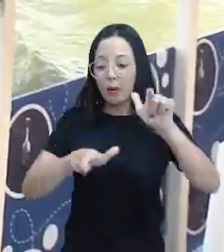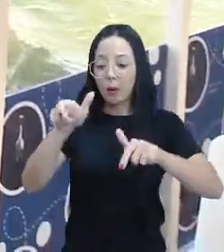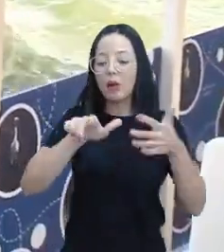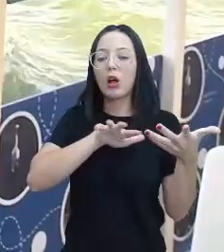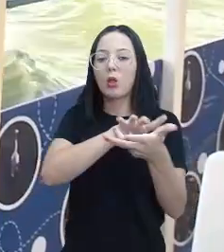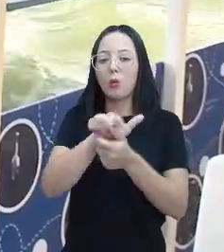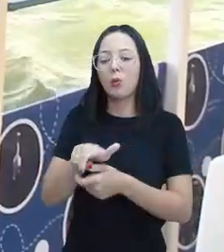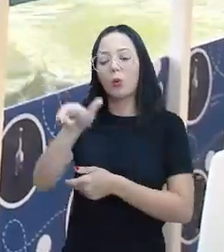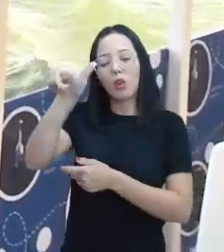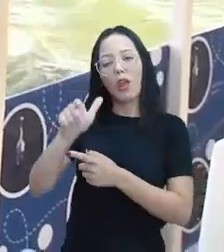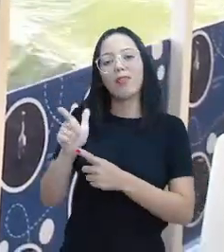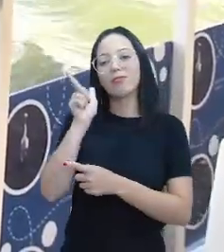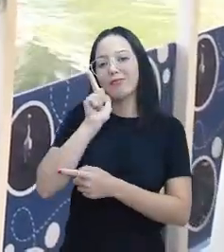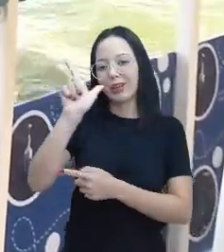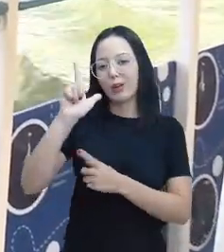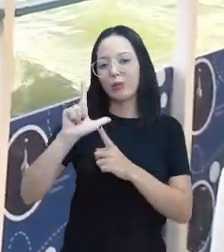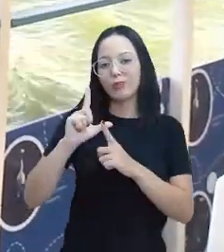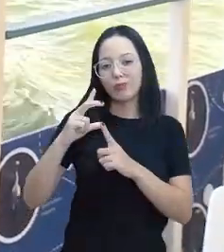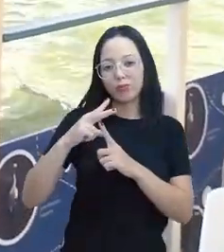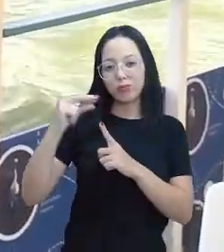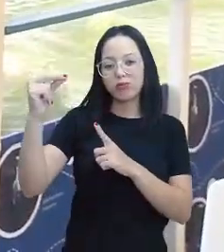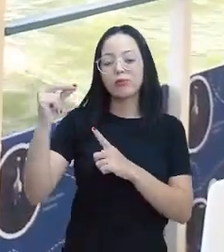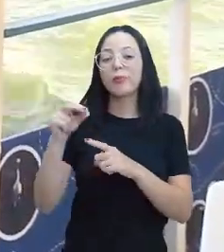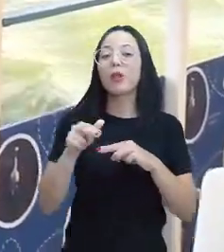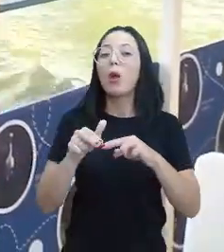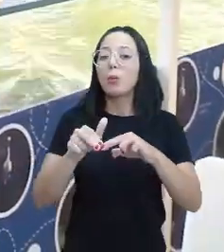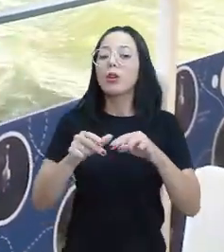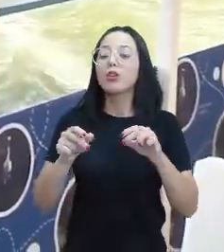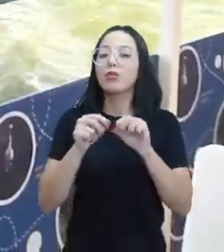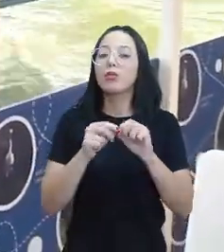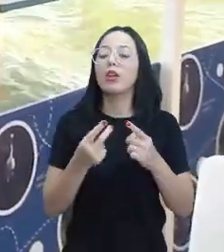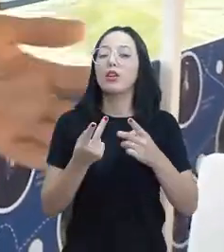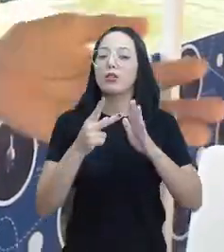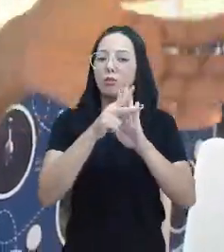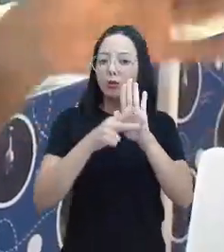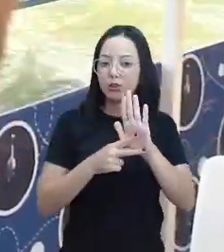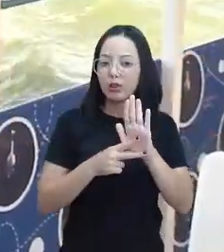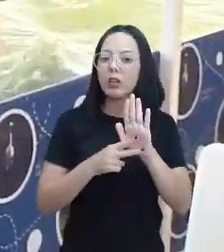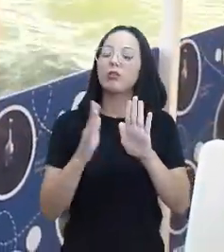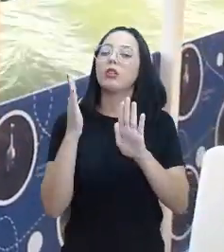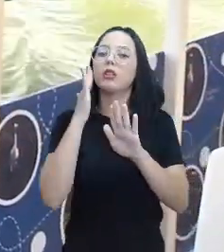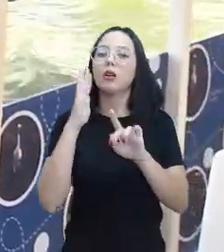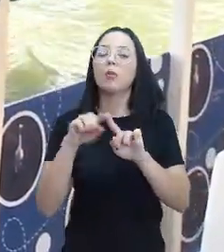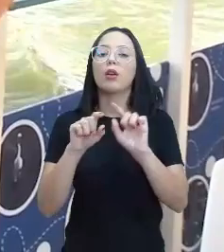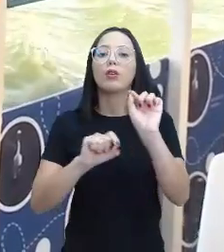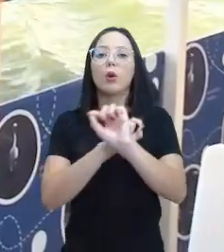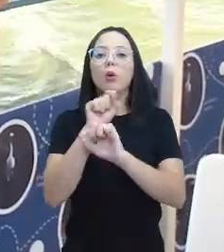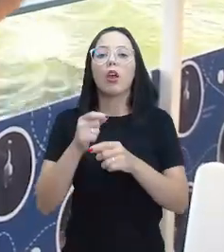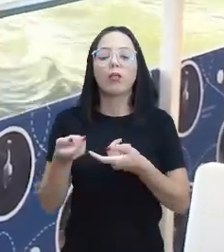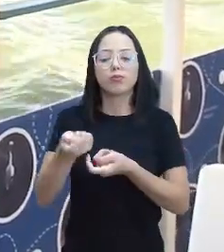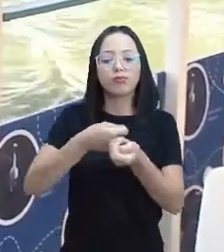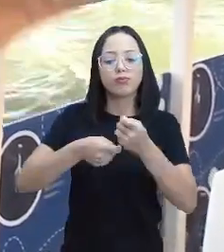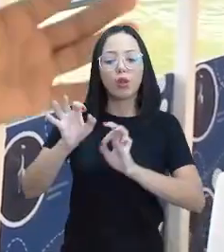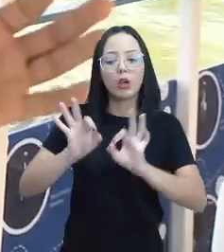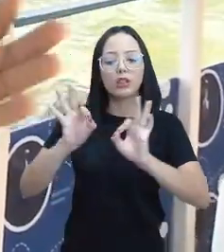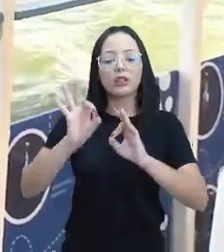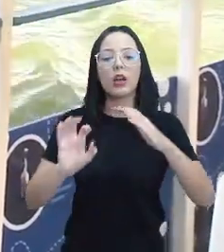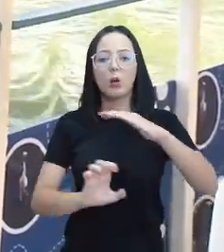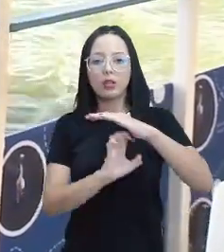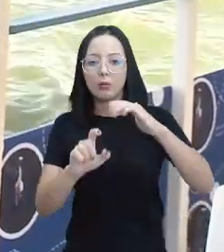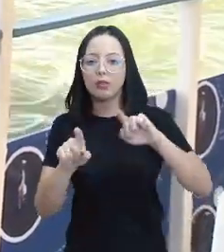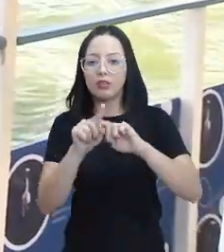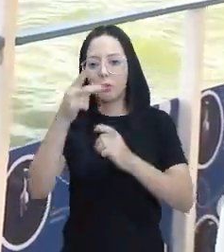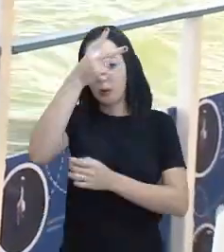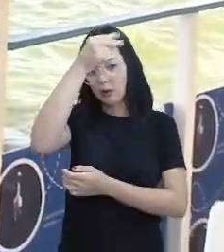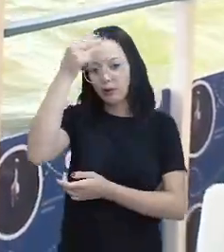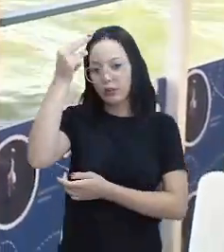e foi premiado. Então, fez um projeto, possivelmente vai patentear e vai negociar com as empresas e com as